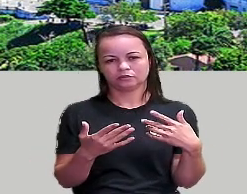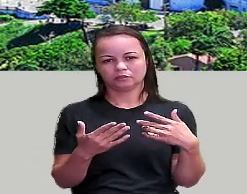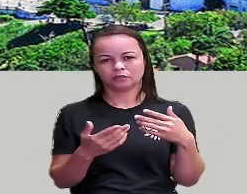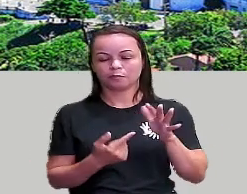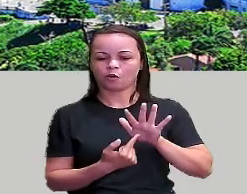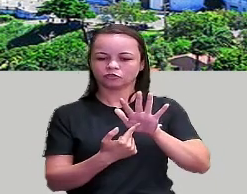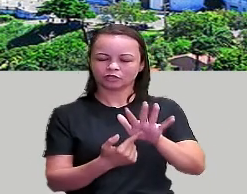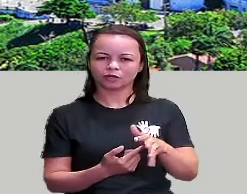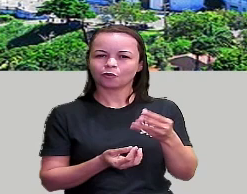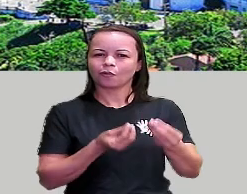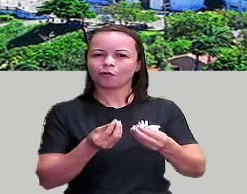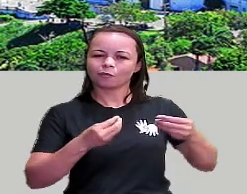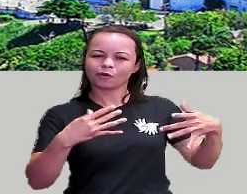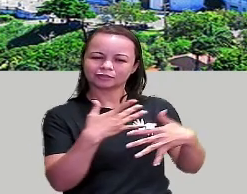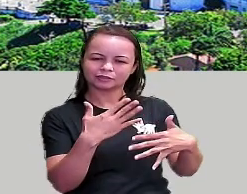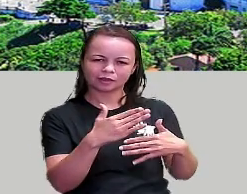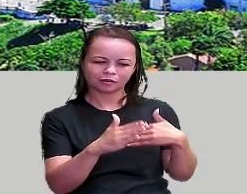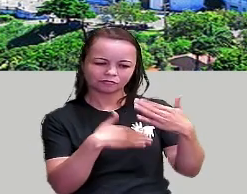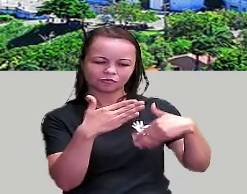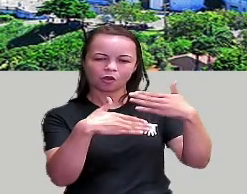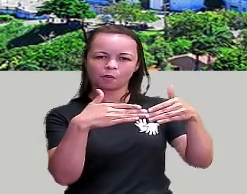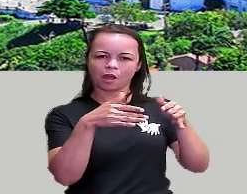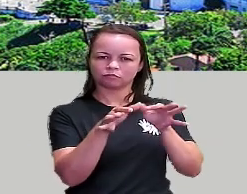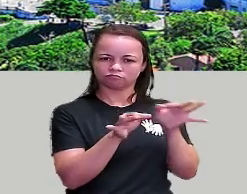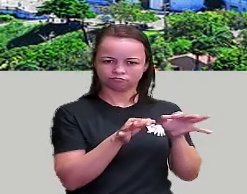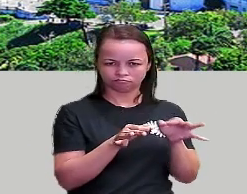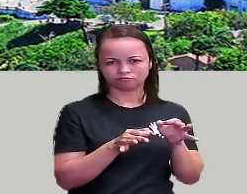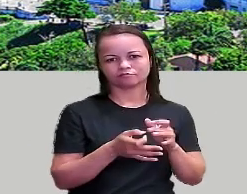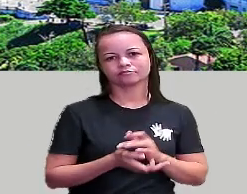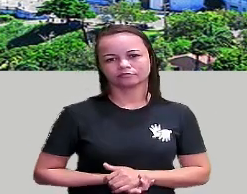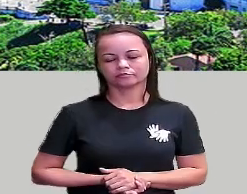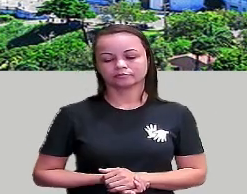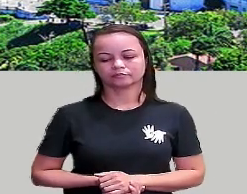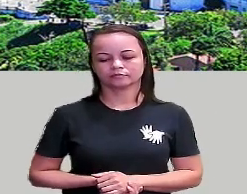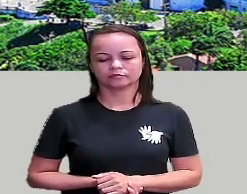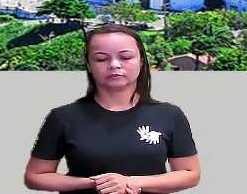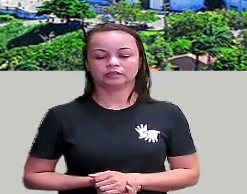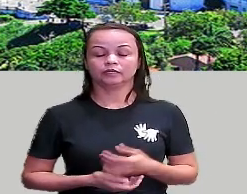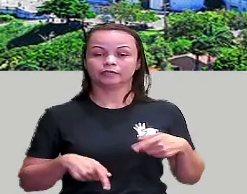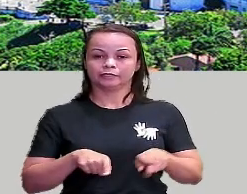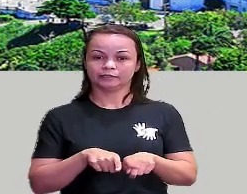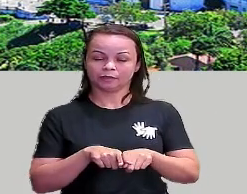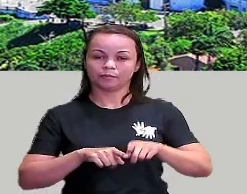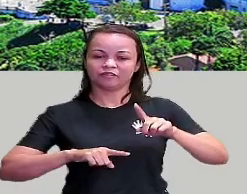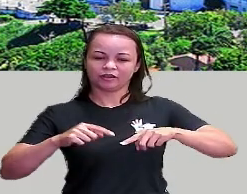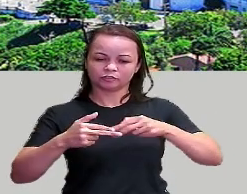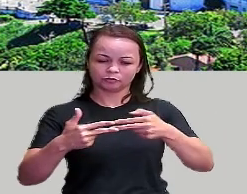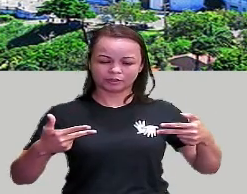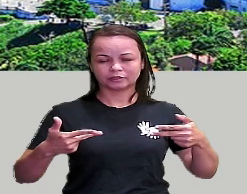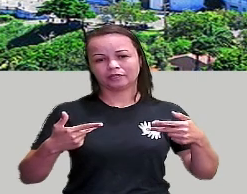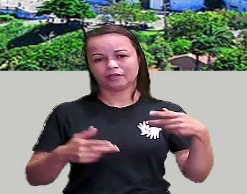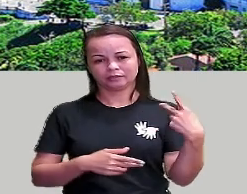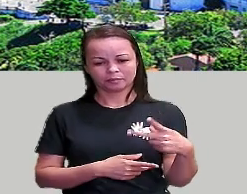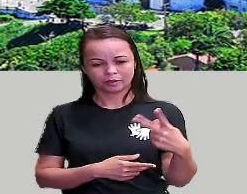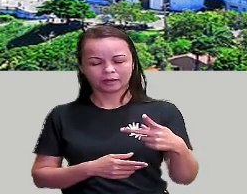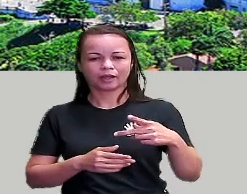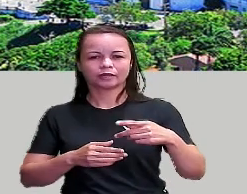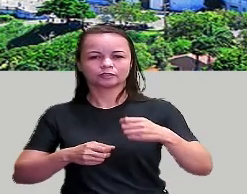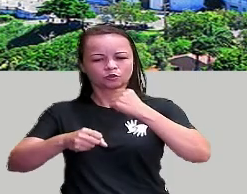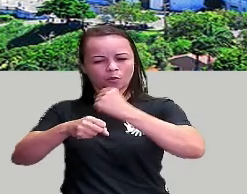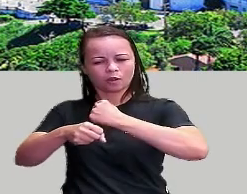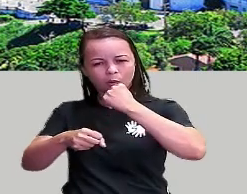foi formada e desenvolvida, como também a concepção dos materiais empregados em suas